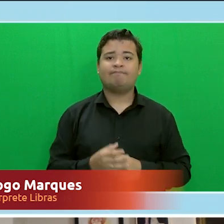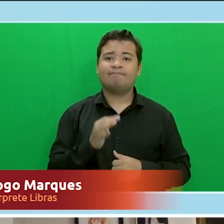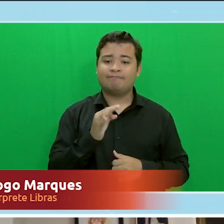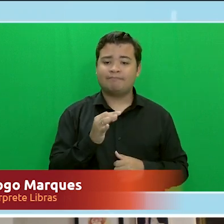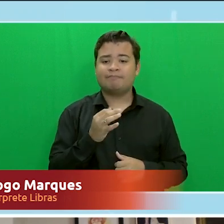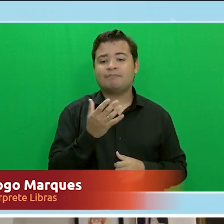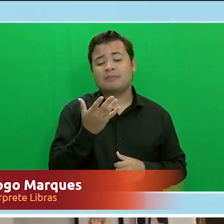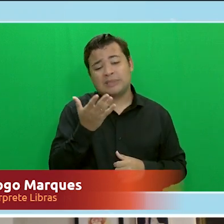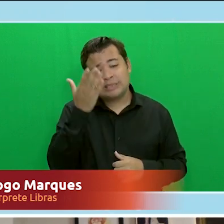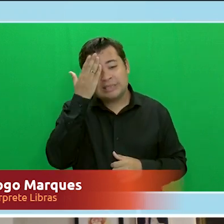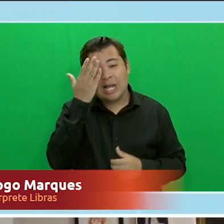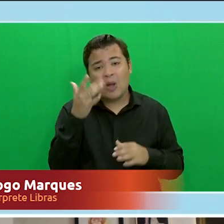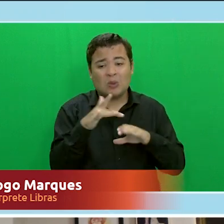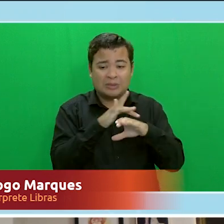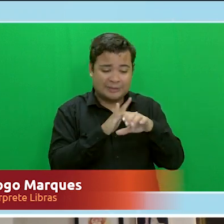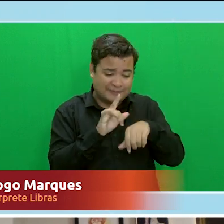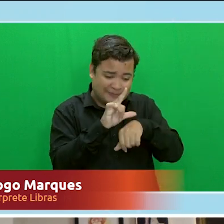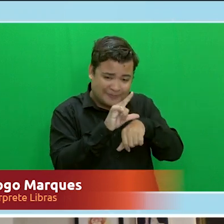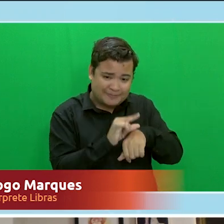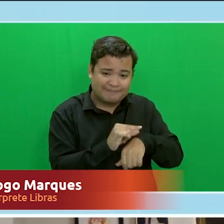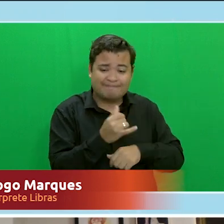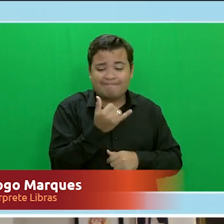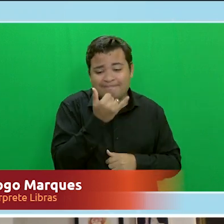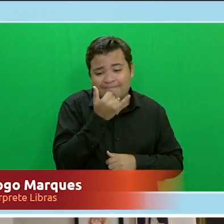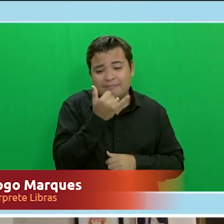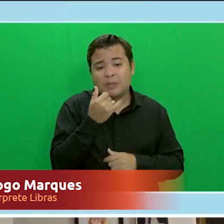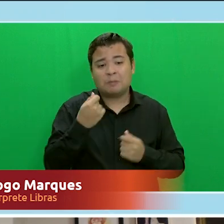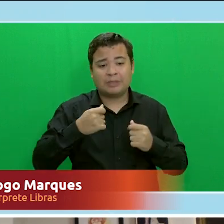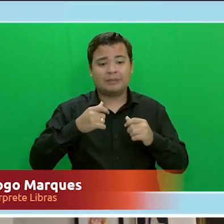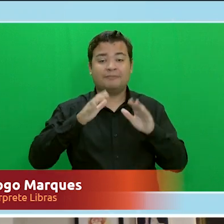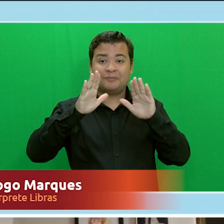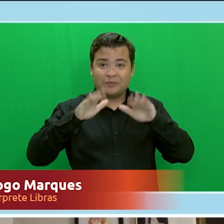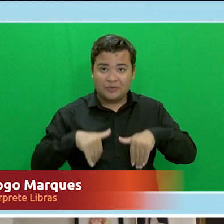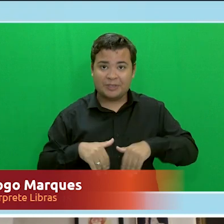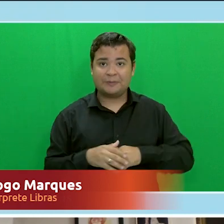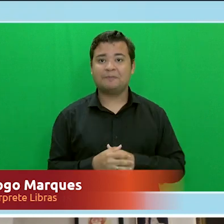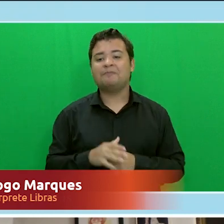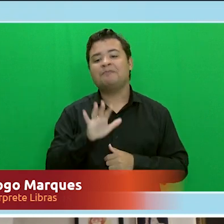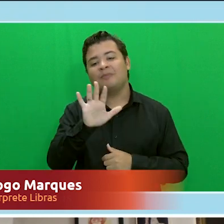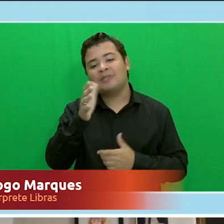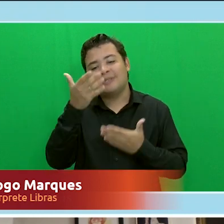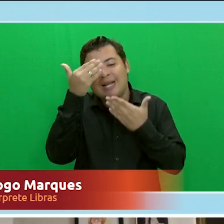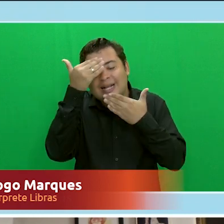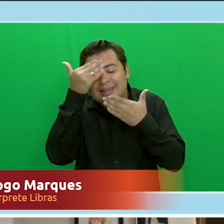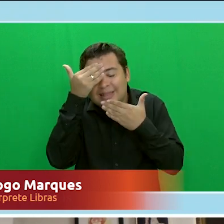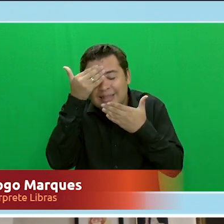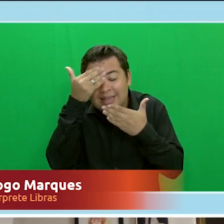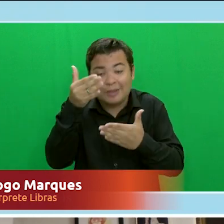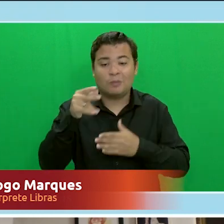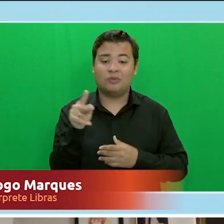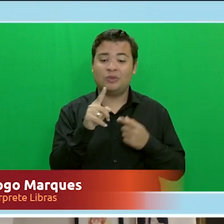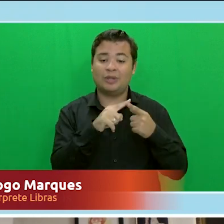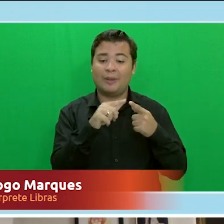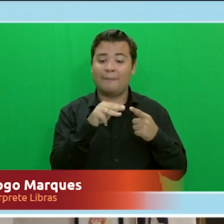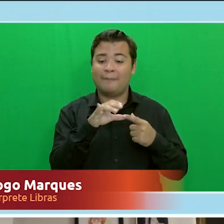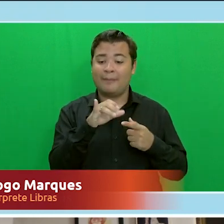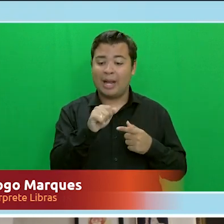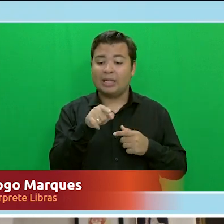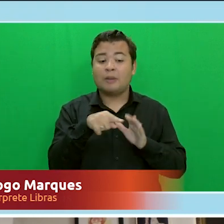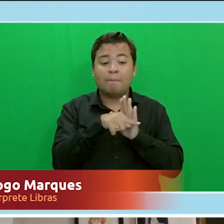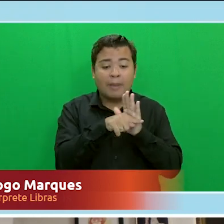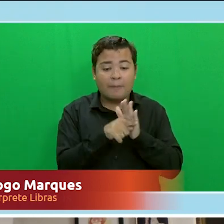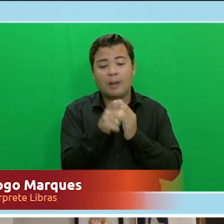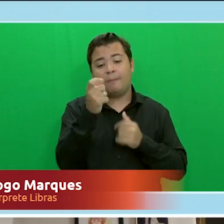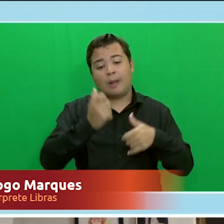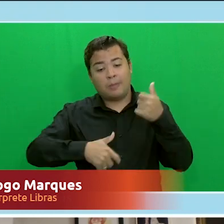infelizmente, nosso programa hoje foi mais curtinho, a gente vai ter que encerrar, mas queria muito agradecer, professora Márcia, muito obrigada por trazer